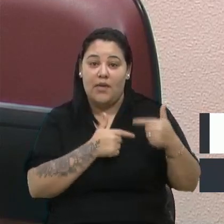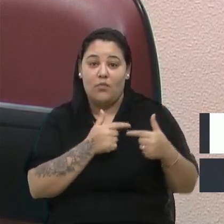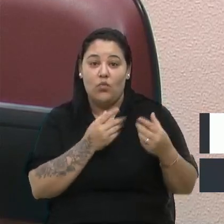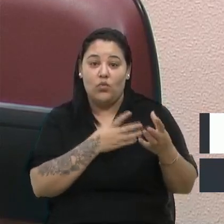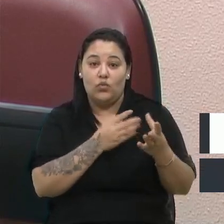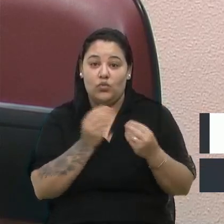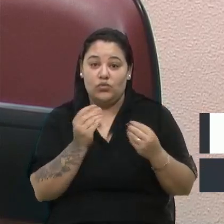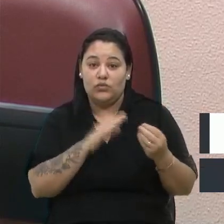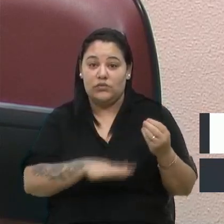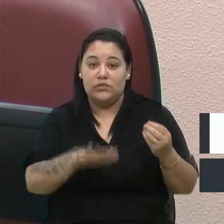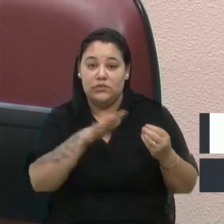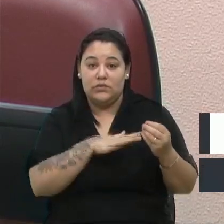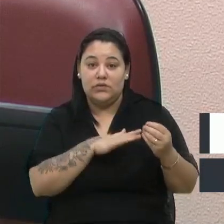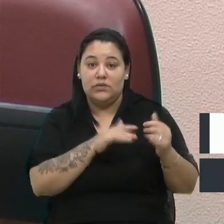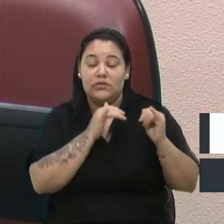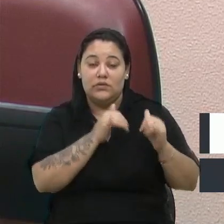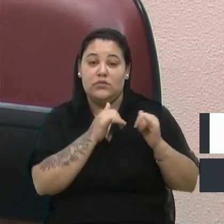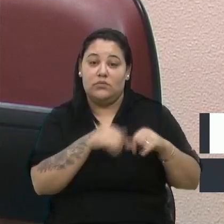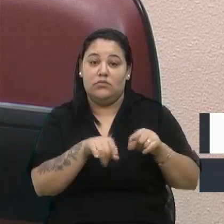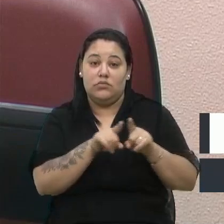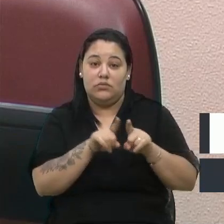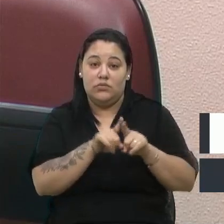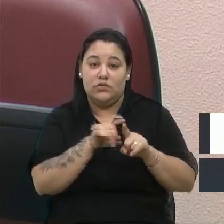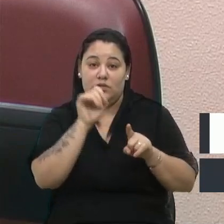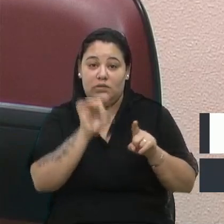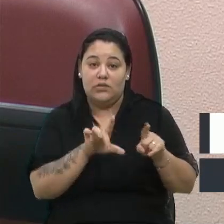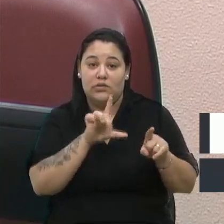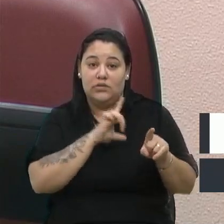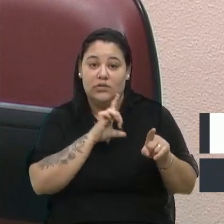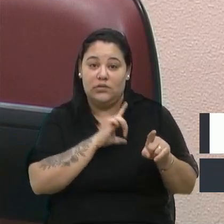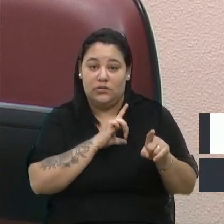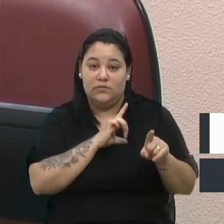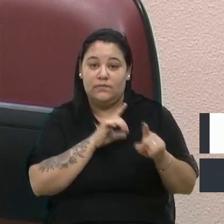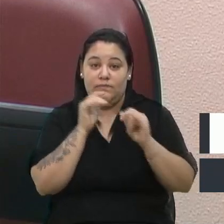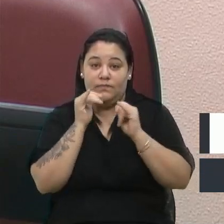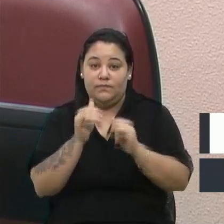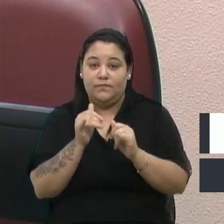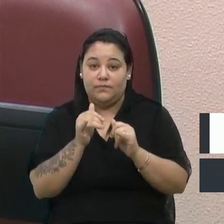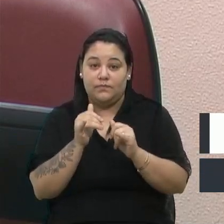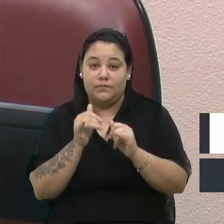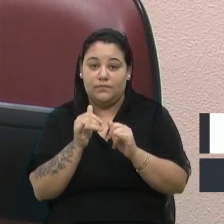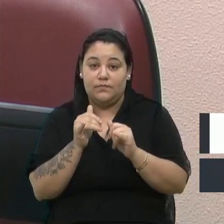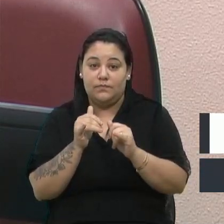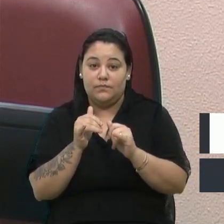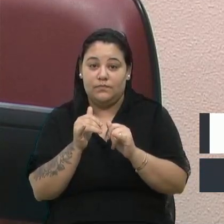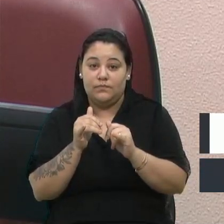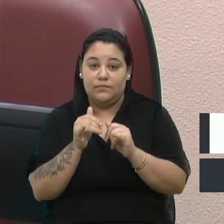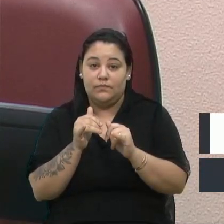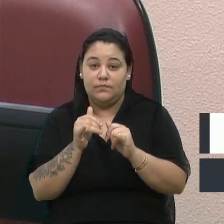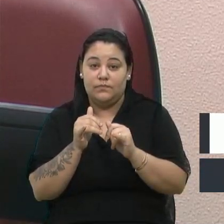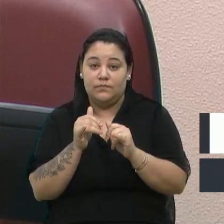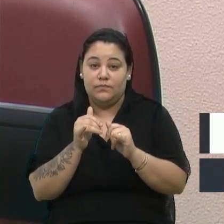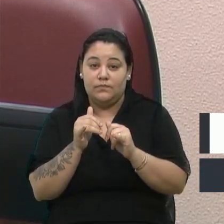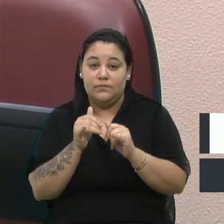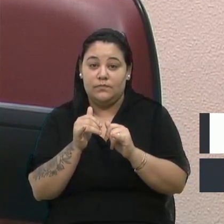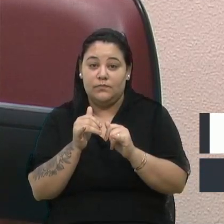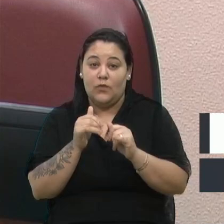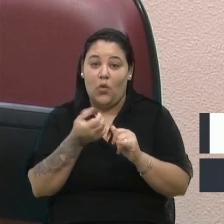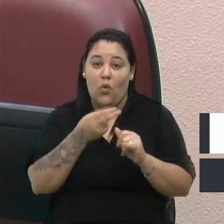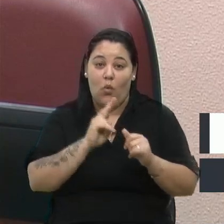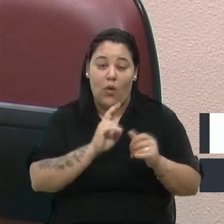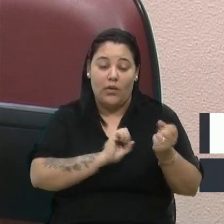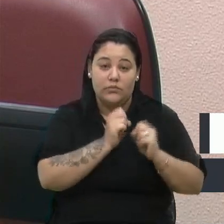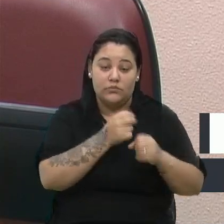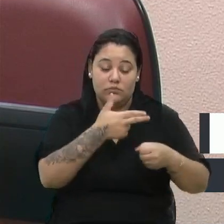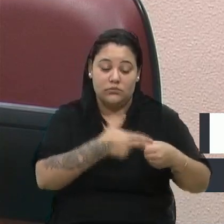quem tem o Vale Transporte, vamos dizer, da empresa hoje que abastece a cidade com o transporte, é uma coisa.